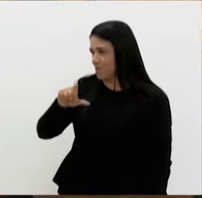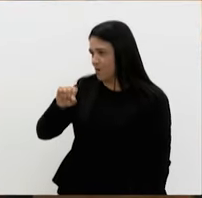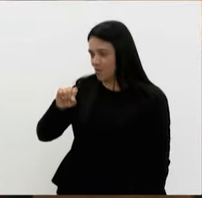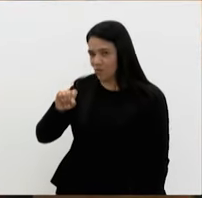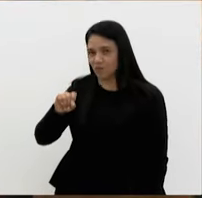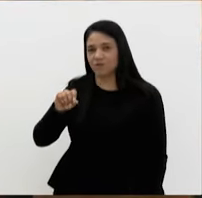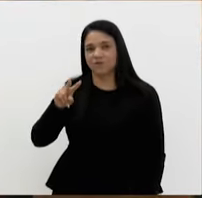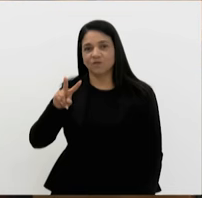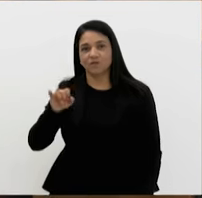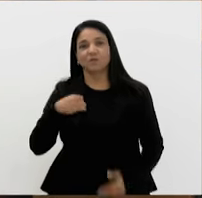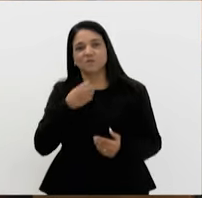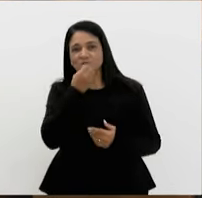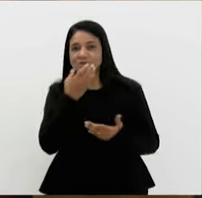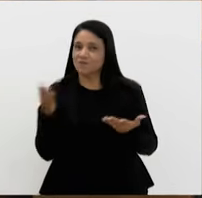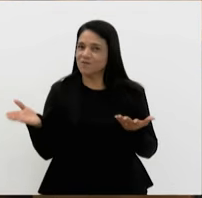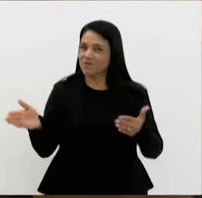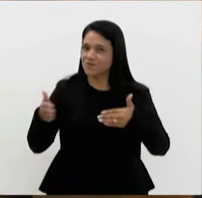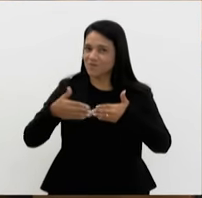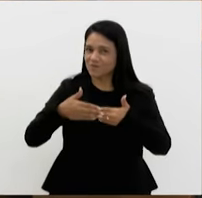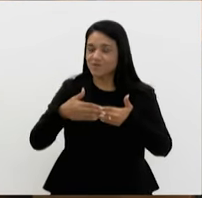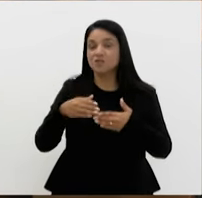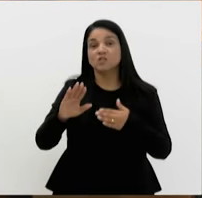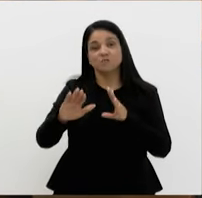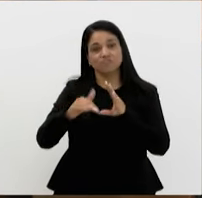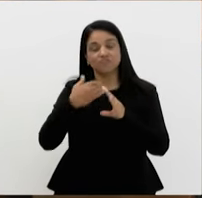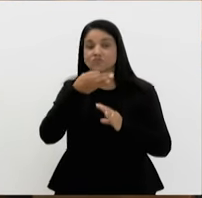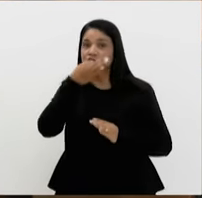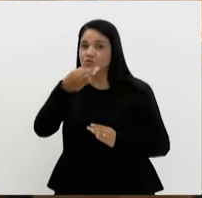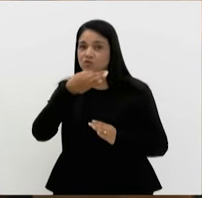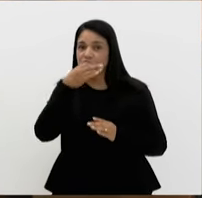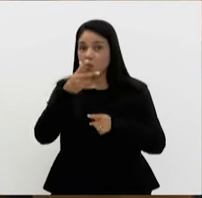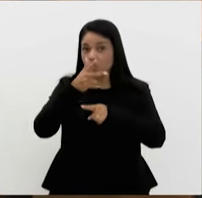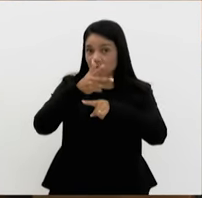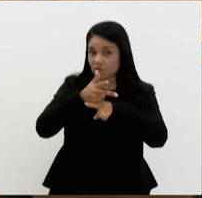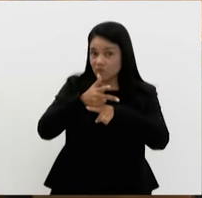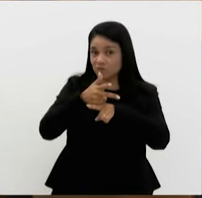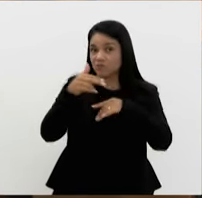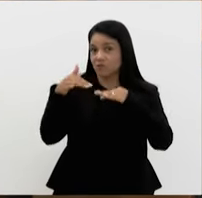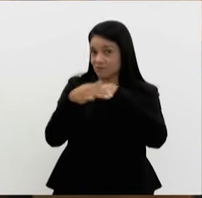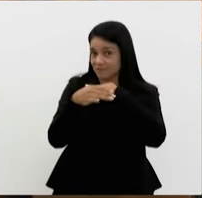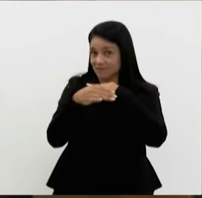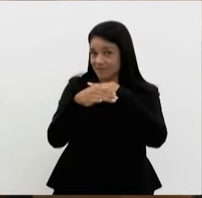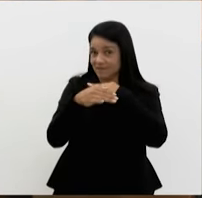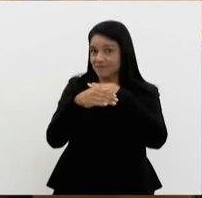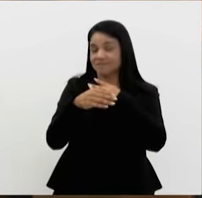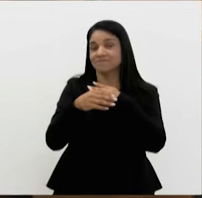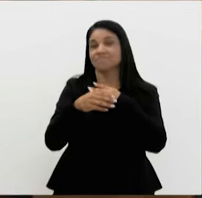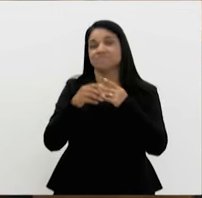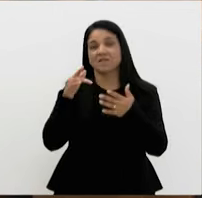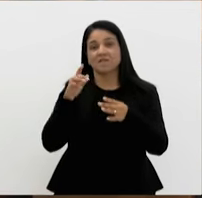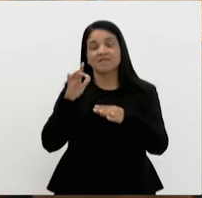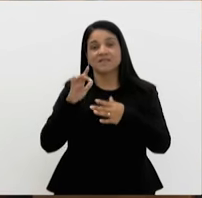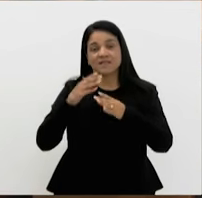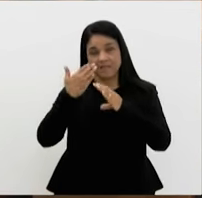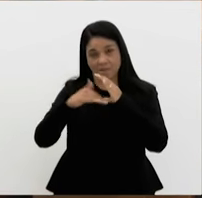Dia Alerj fica por aqui. Se você quiser enviar sugestões ou vídeos aí da sua cidade, é só acessar o nosso e-mail